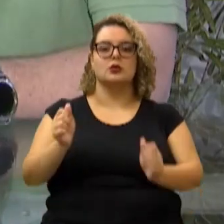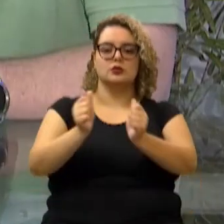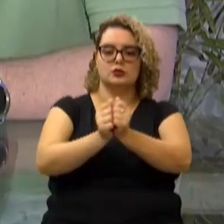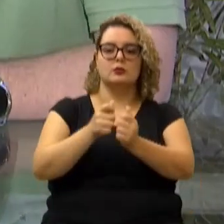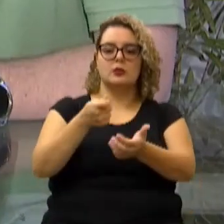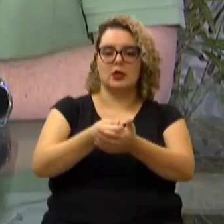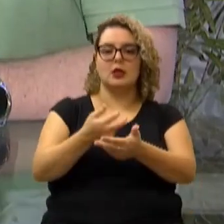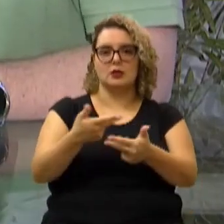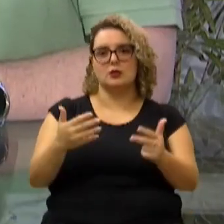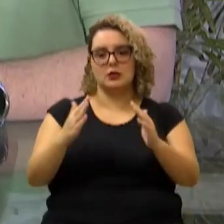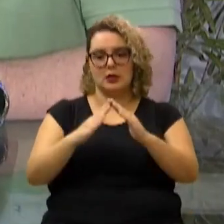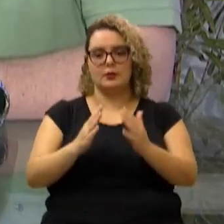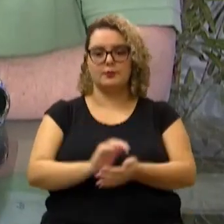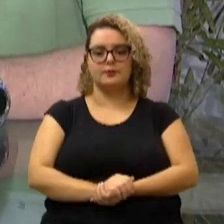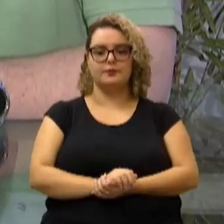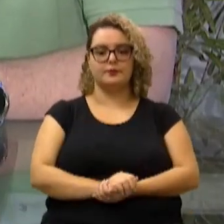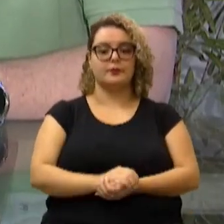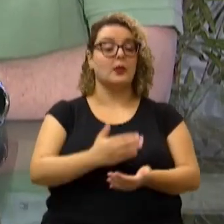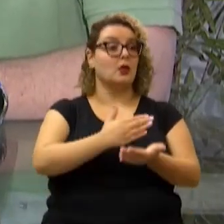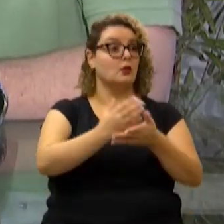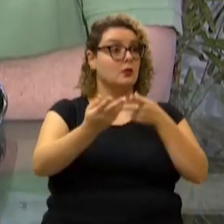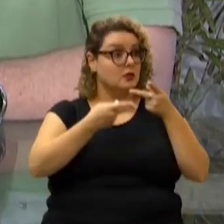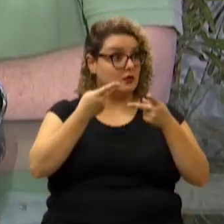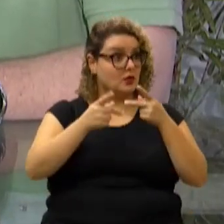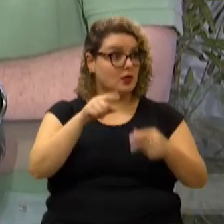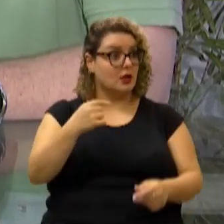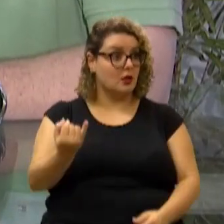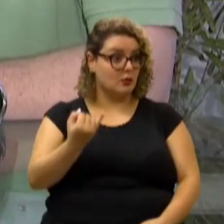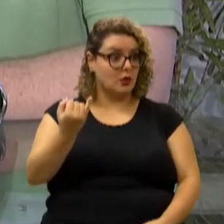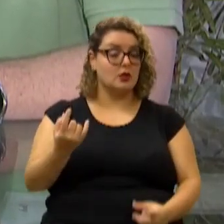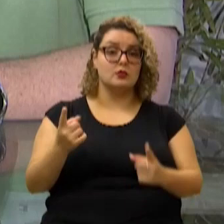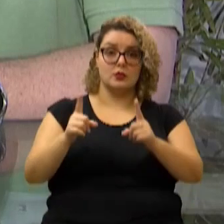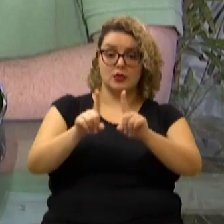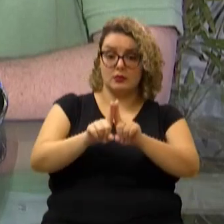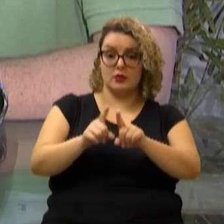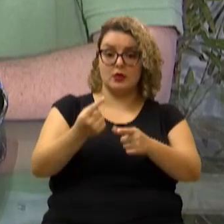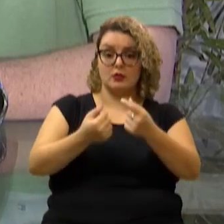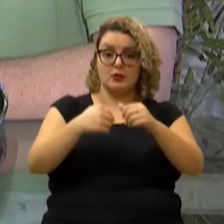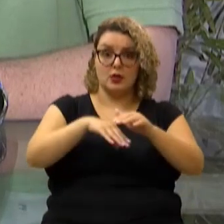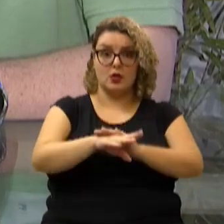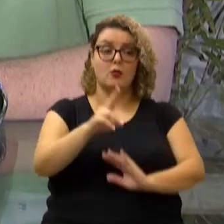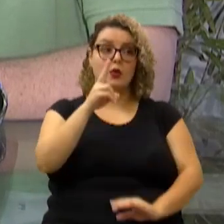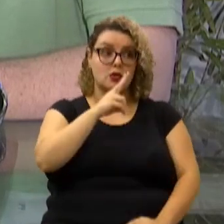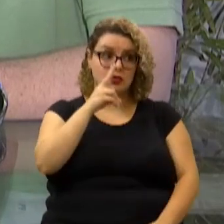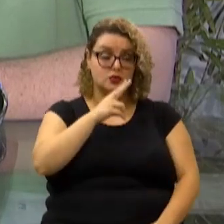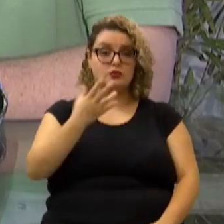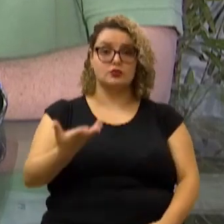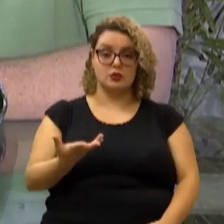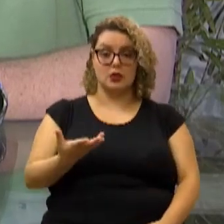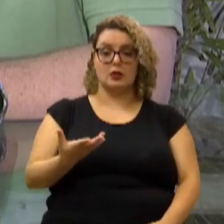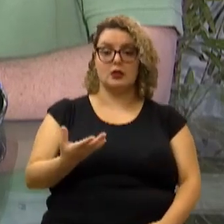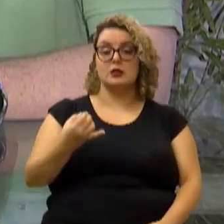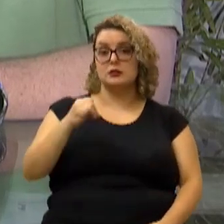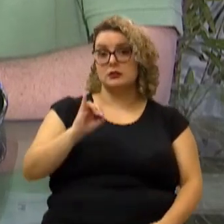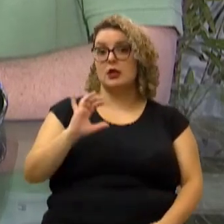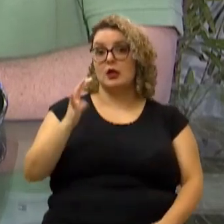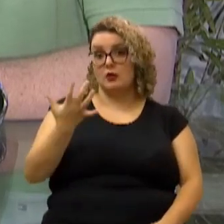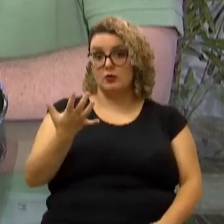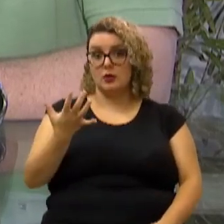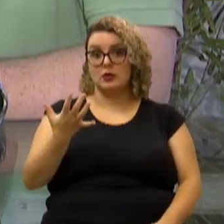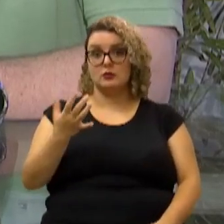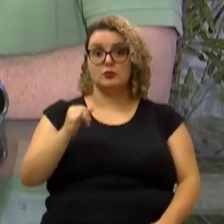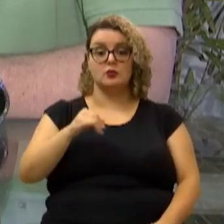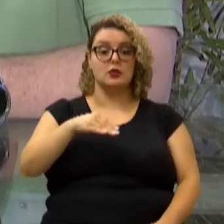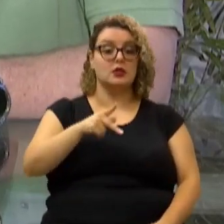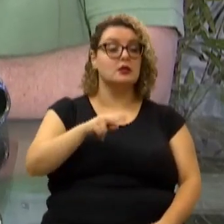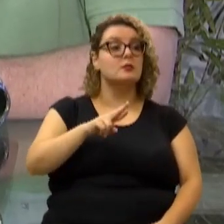pagar as coisas da casa e professor no começo você falou que é importante o casal fazer uma reserva de emergência para caso aconteça